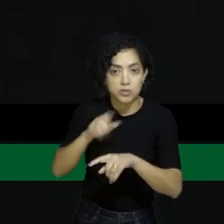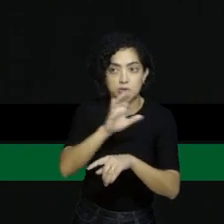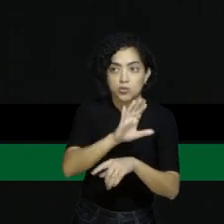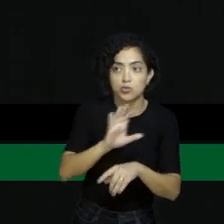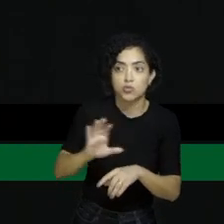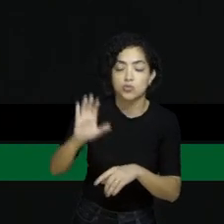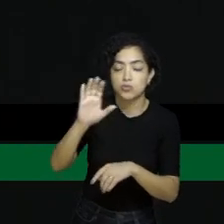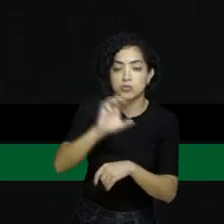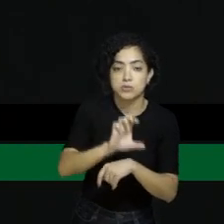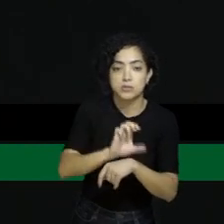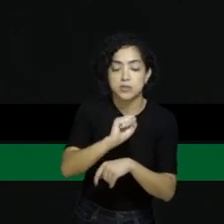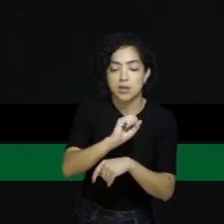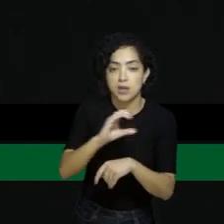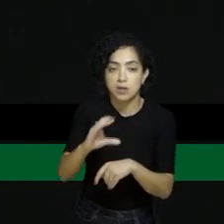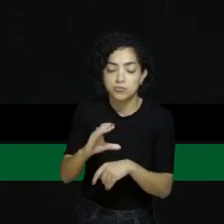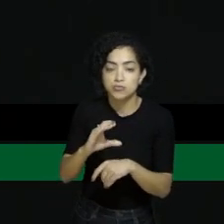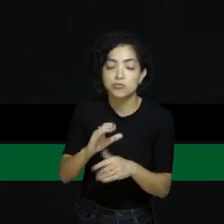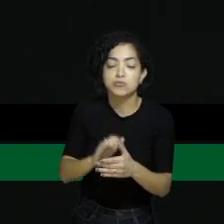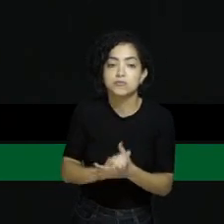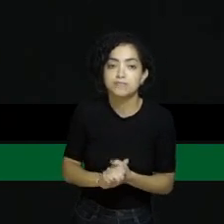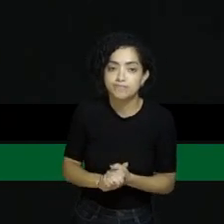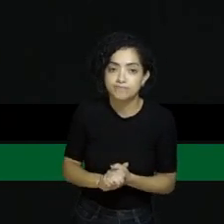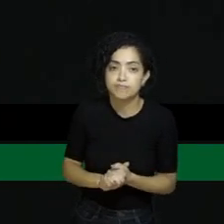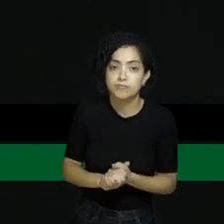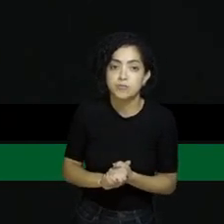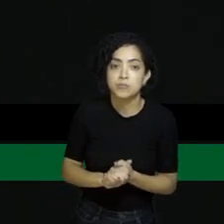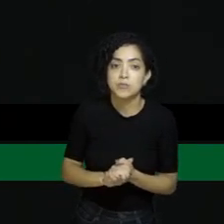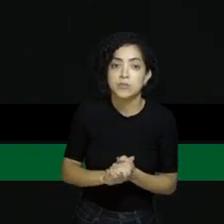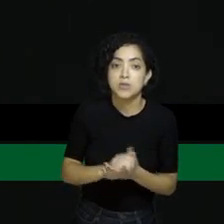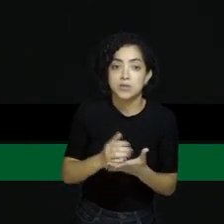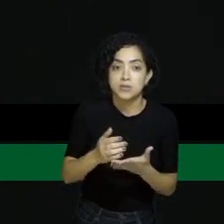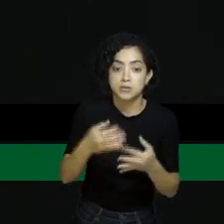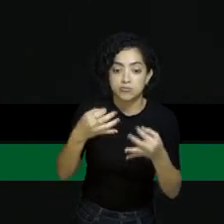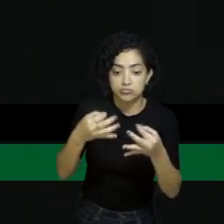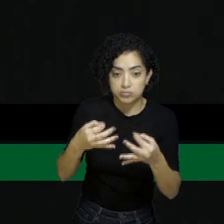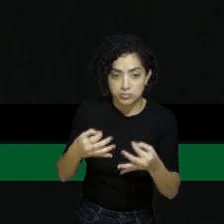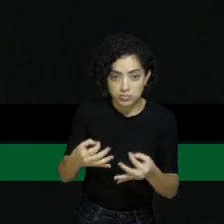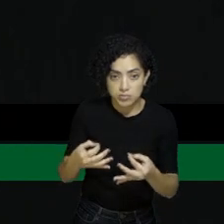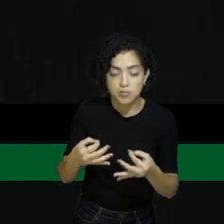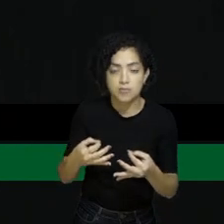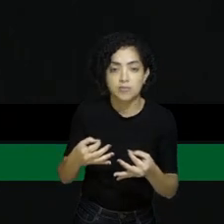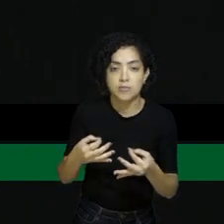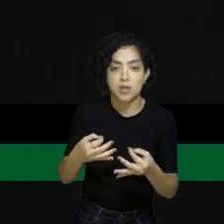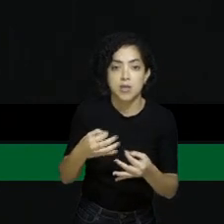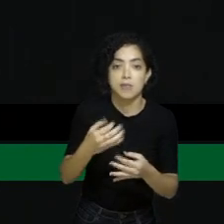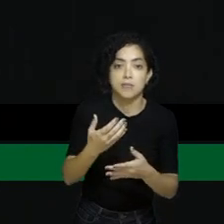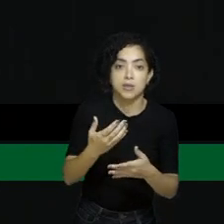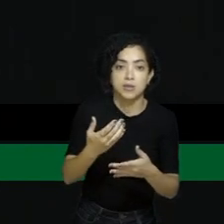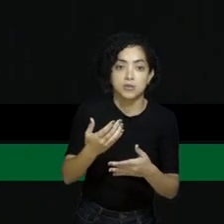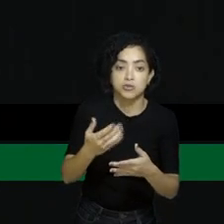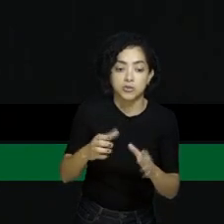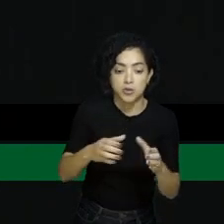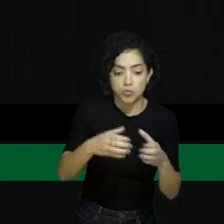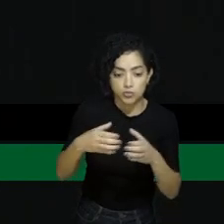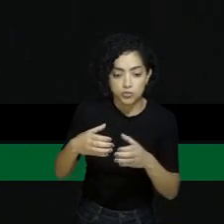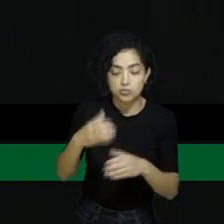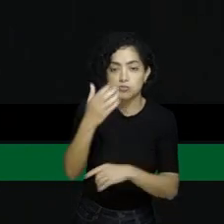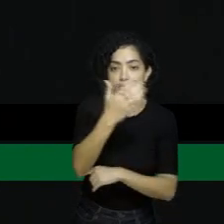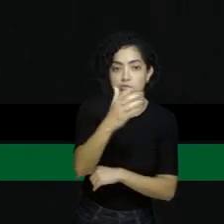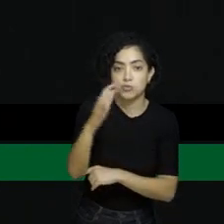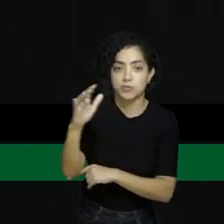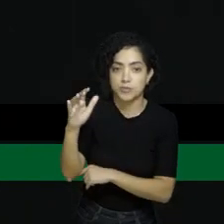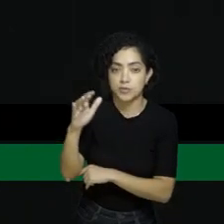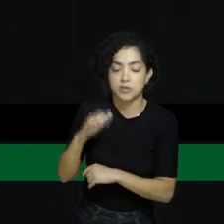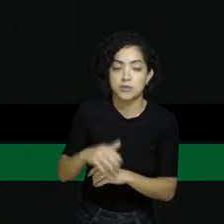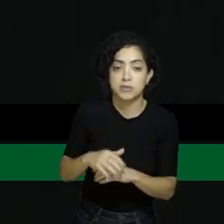Santa Catarina estão regulares perante os órgãos ambientais. Se amanhã for